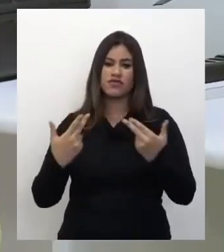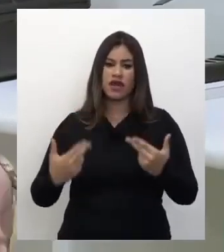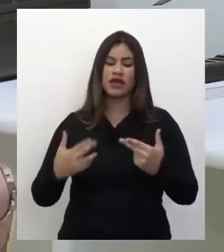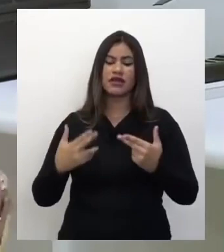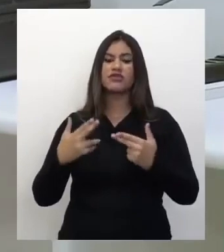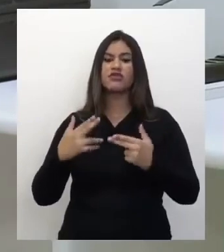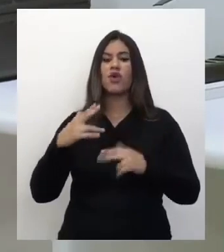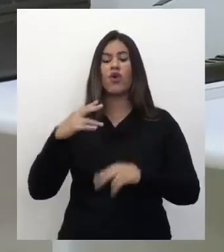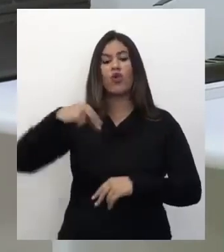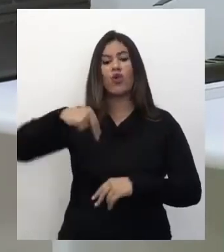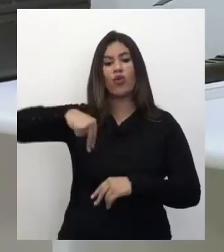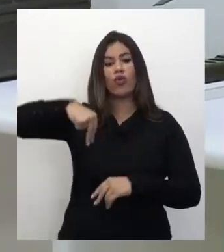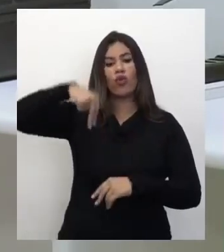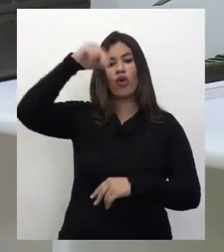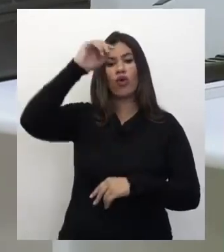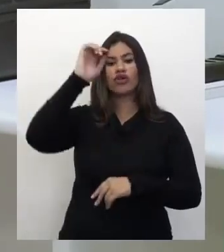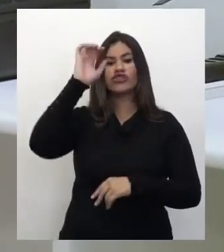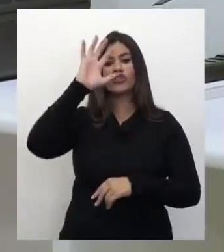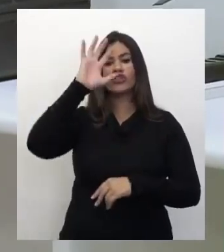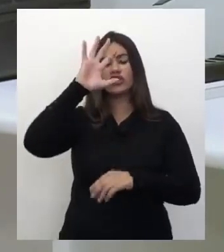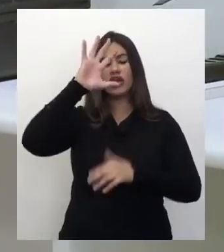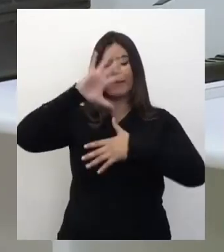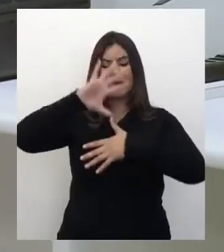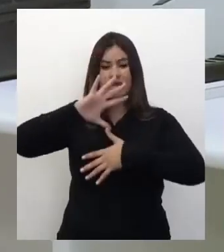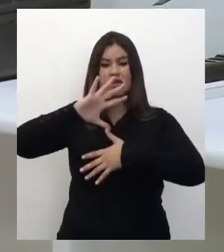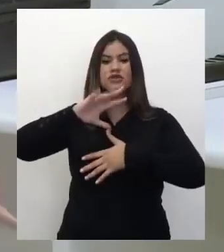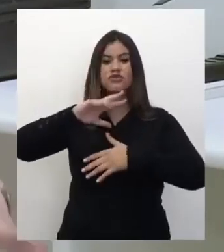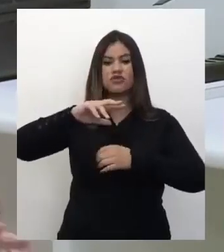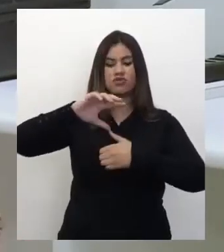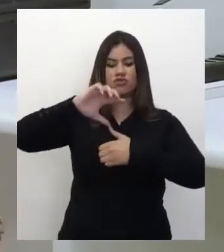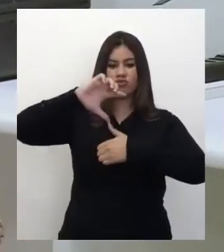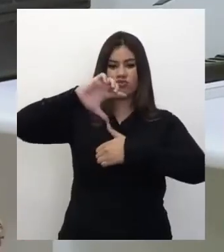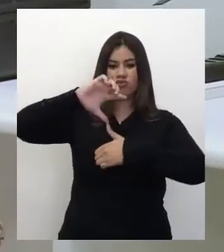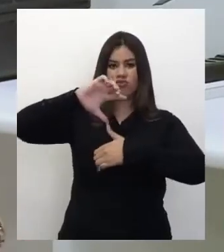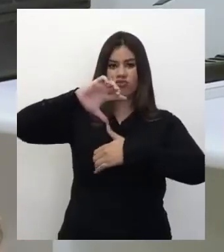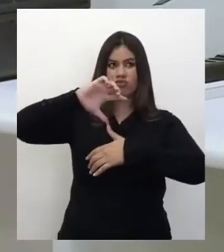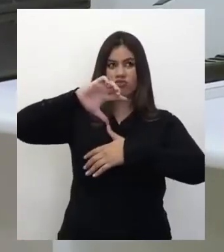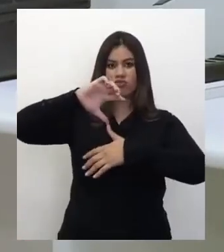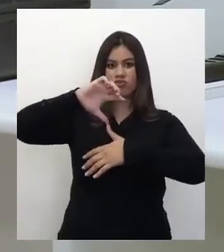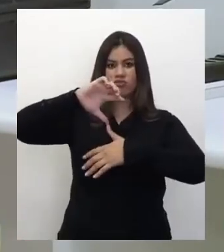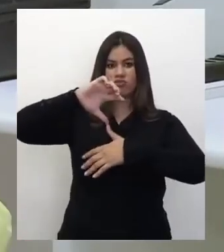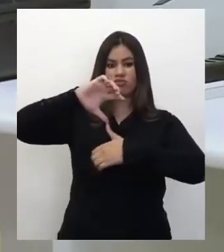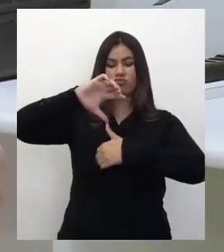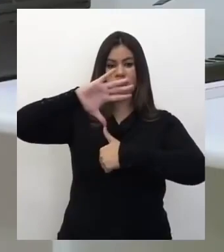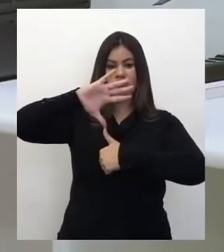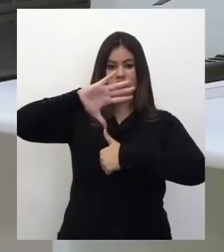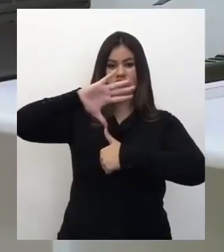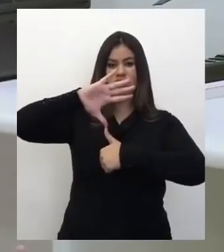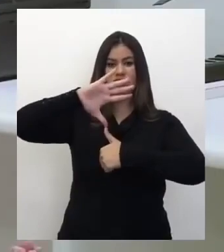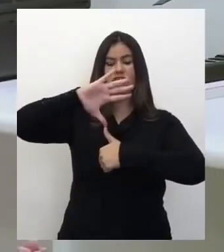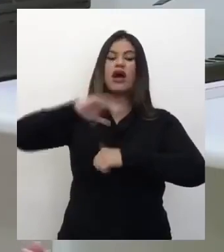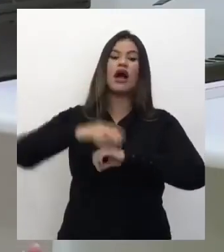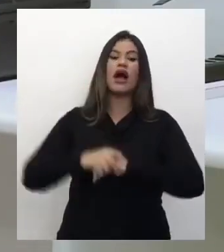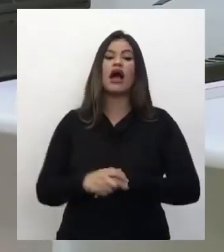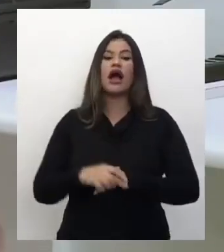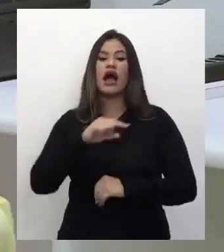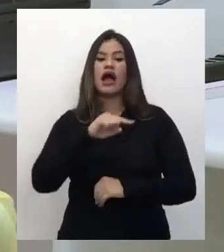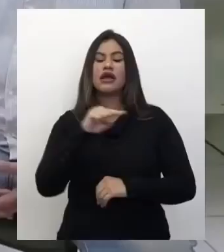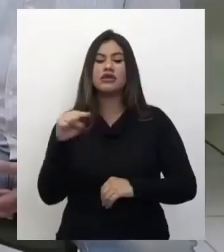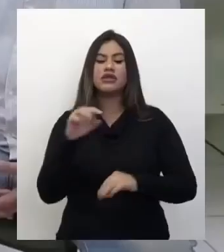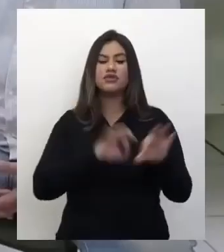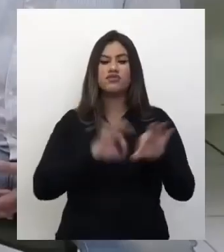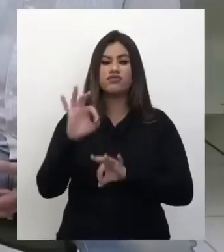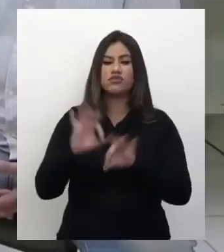norte-americanos que começaram a adquirir imagens sistematicamente da superfície terrestre. Então, todos esses programas foram